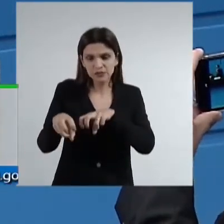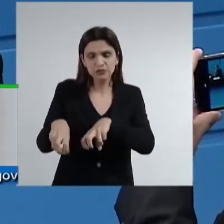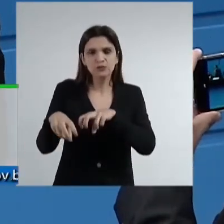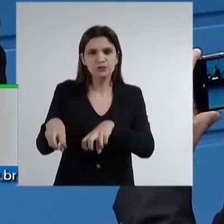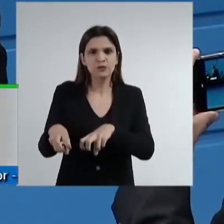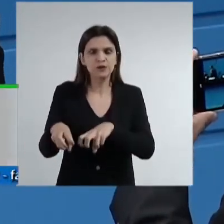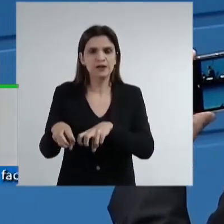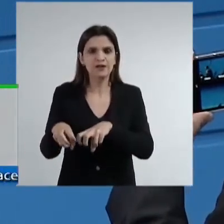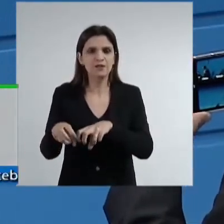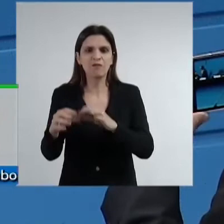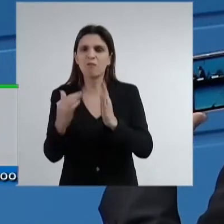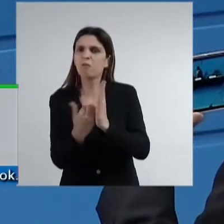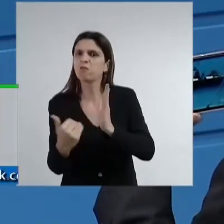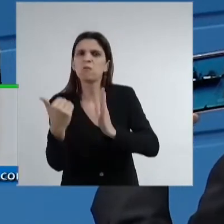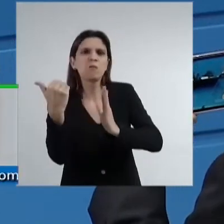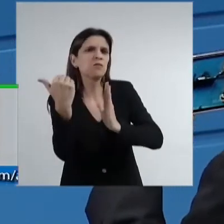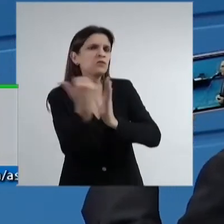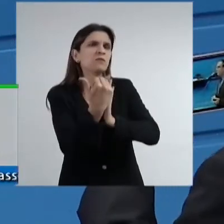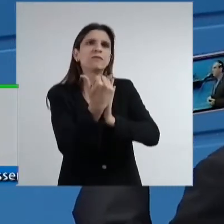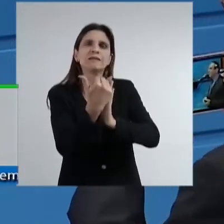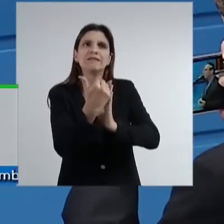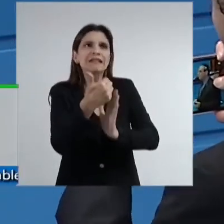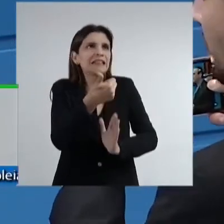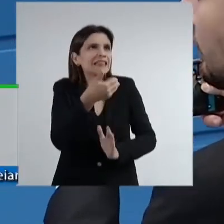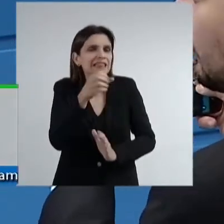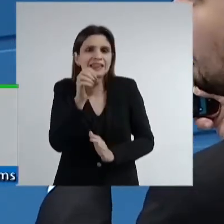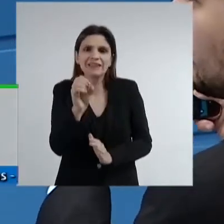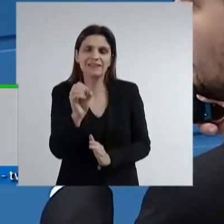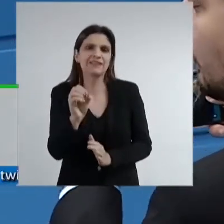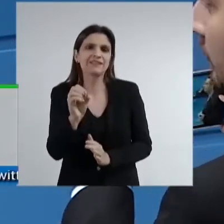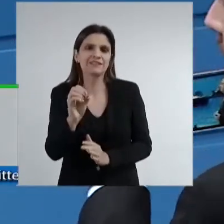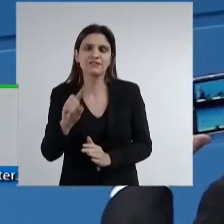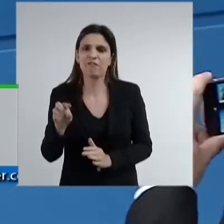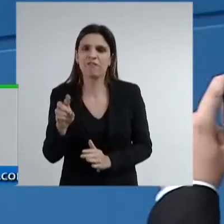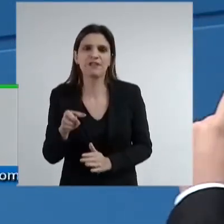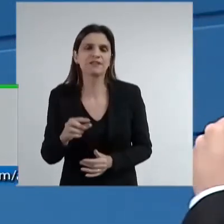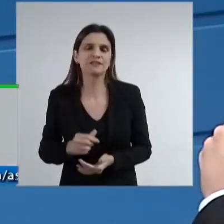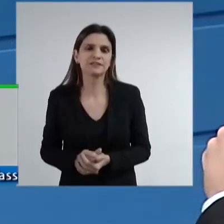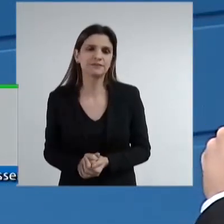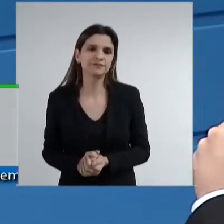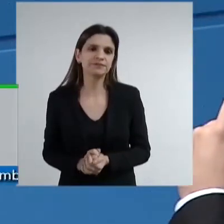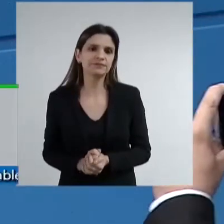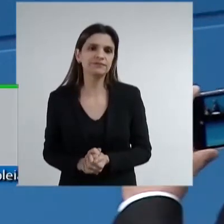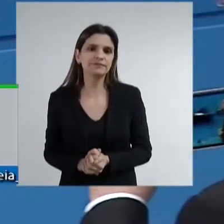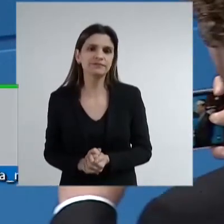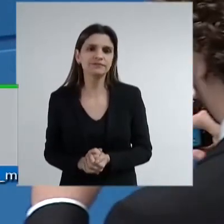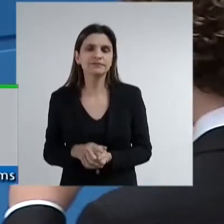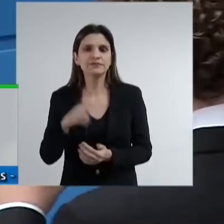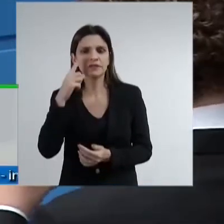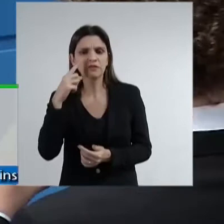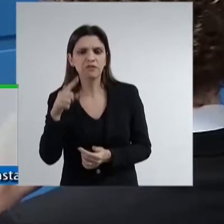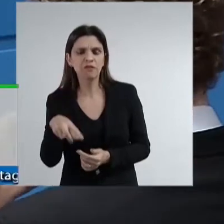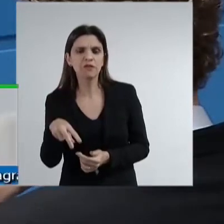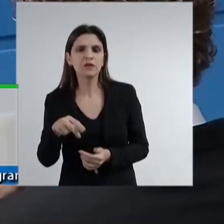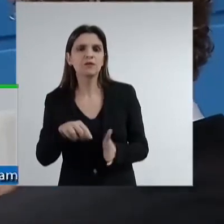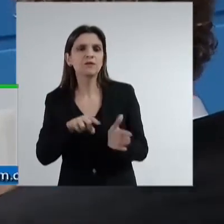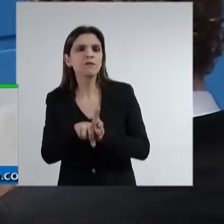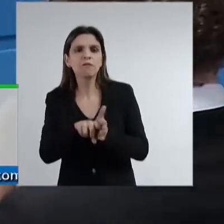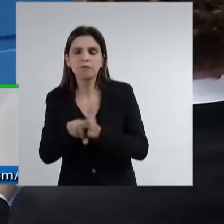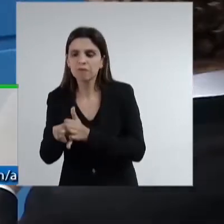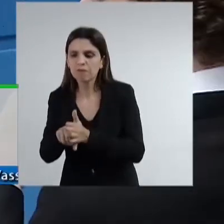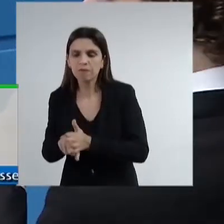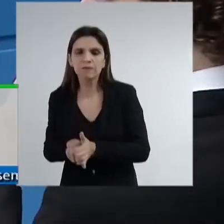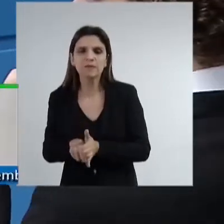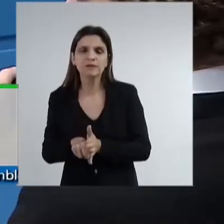10, e ele também aferiu com um tecnólogo e lá constatou-se uma medição